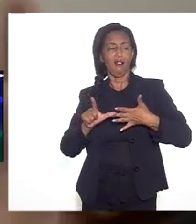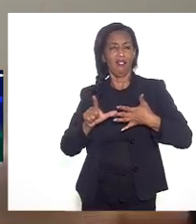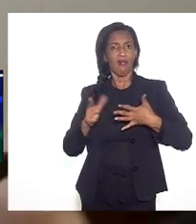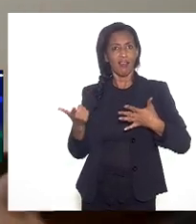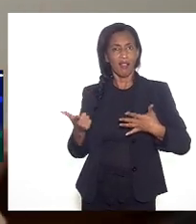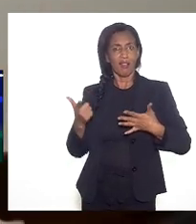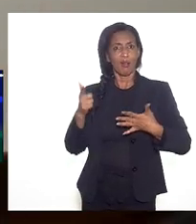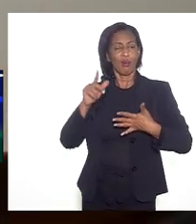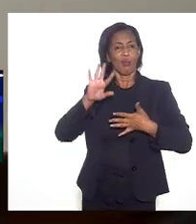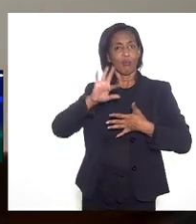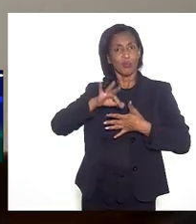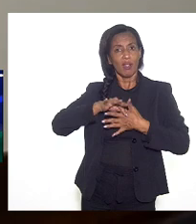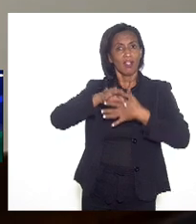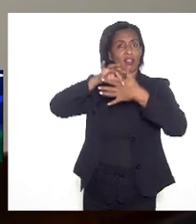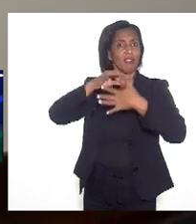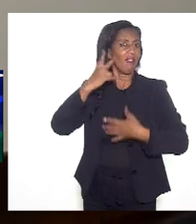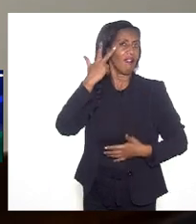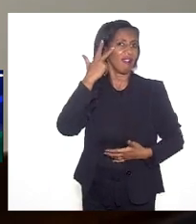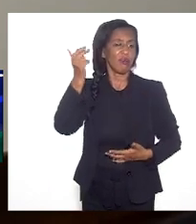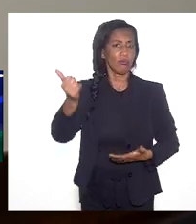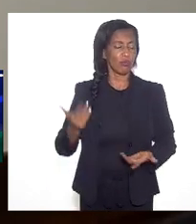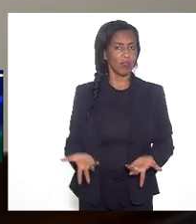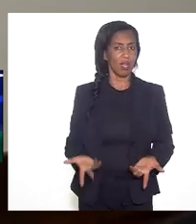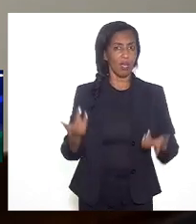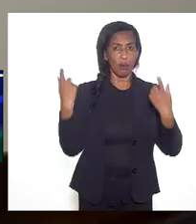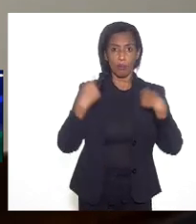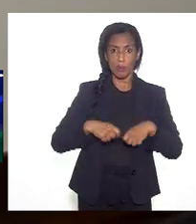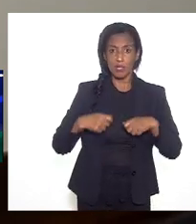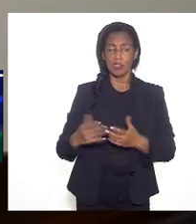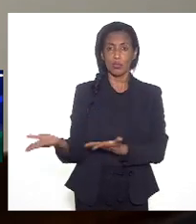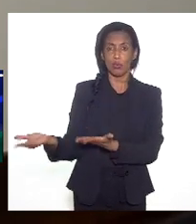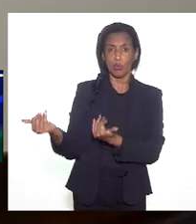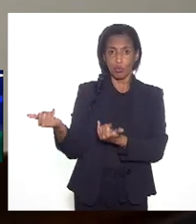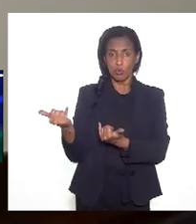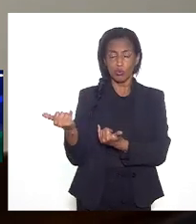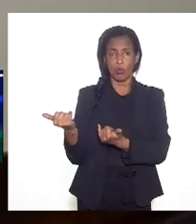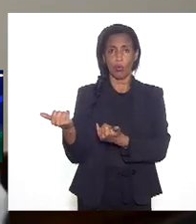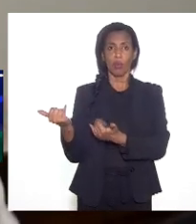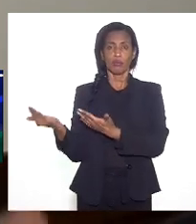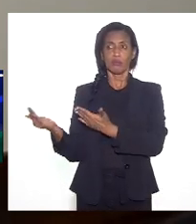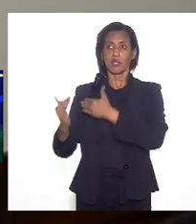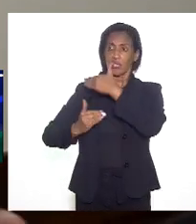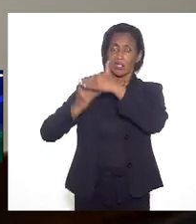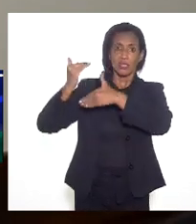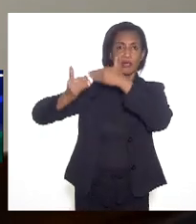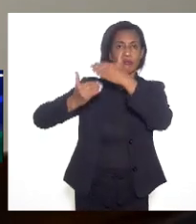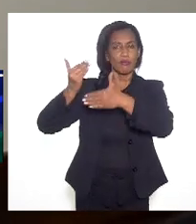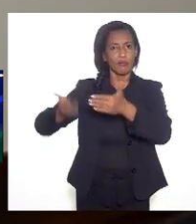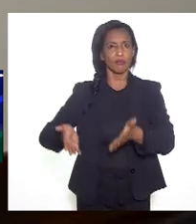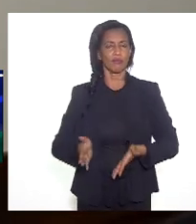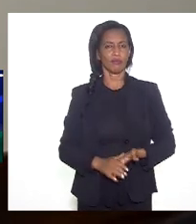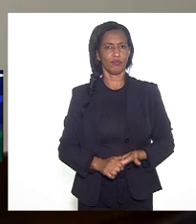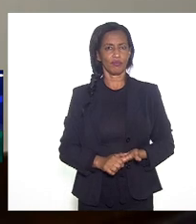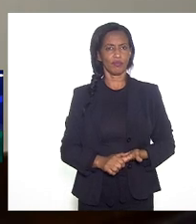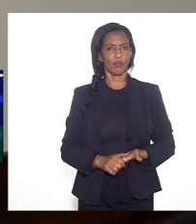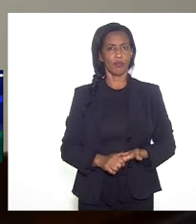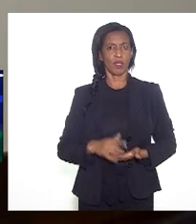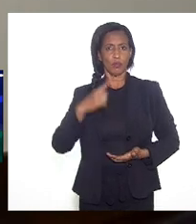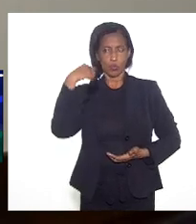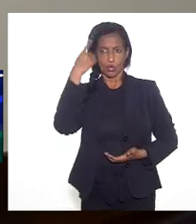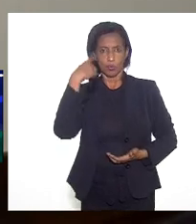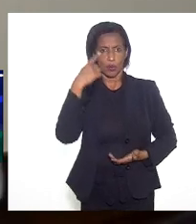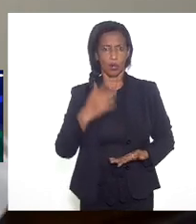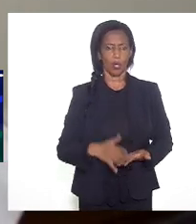por sua liderança natural. Olha, é preciso que a nossa juventude, a nossa adolescência se desenvolva na língua